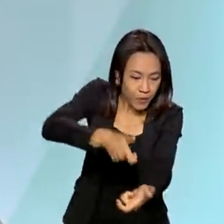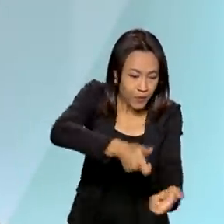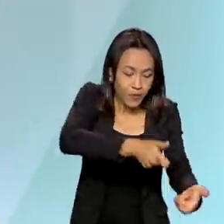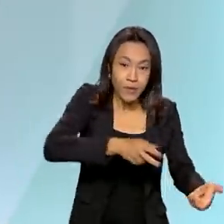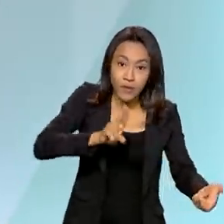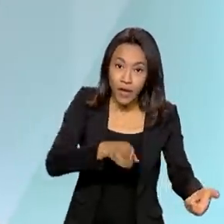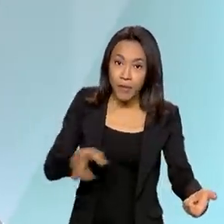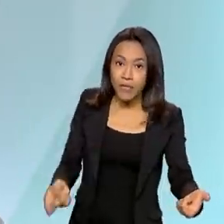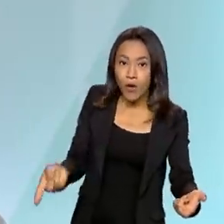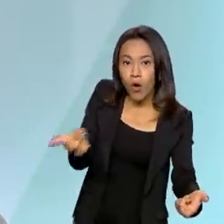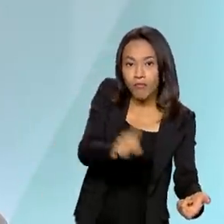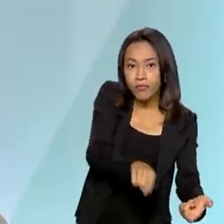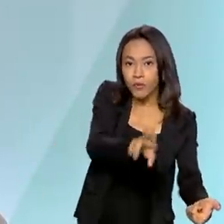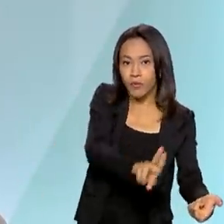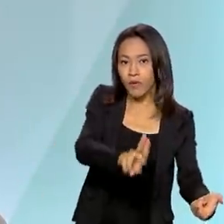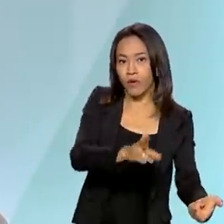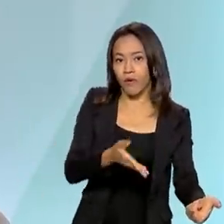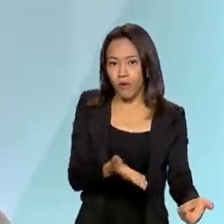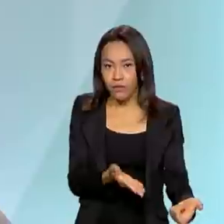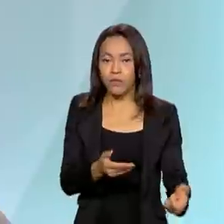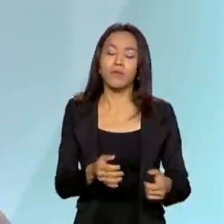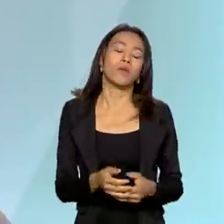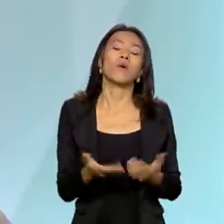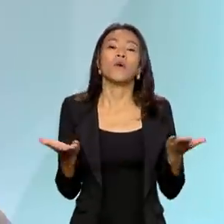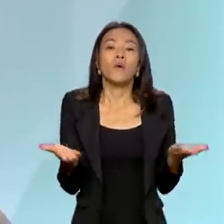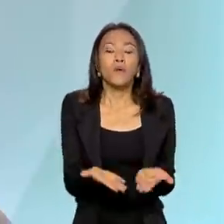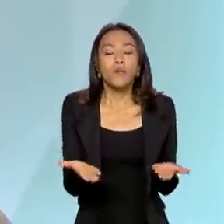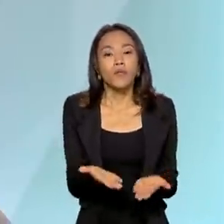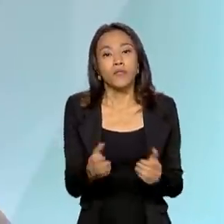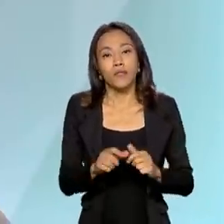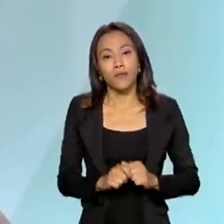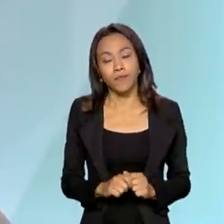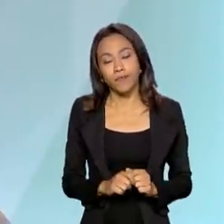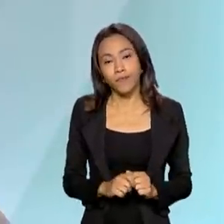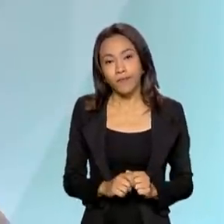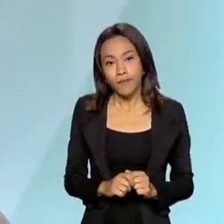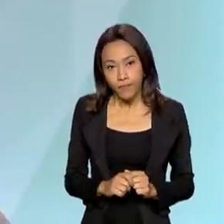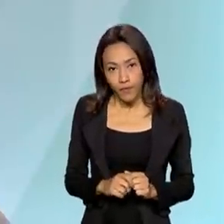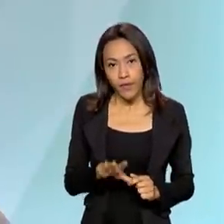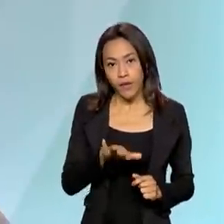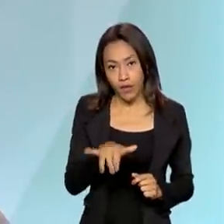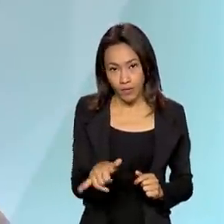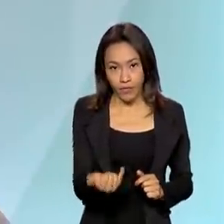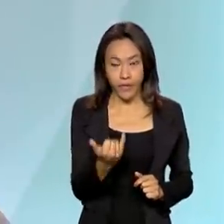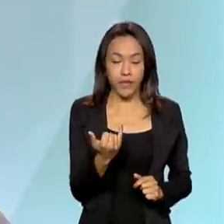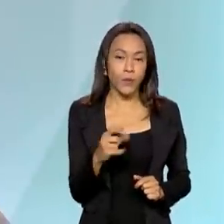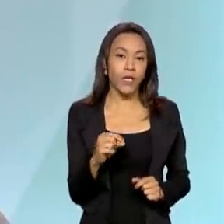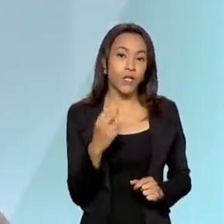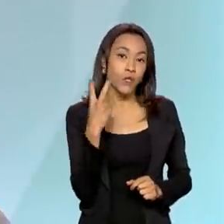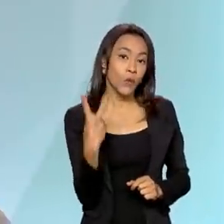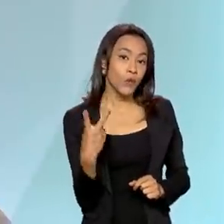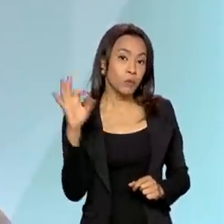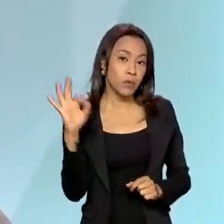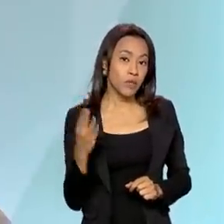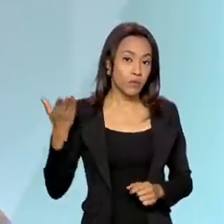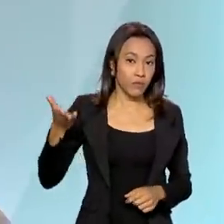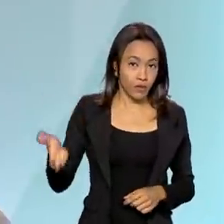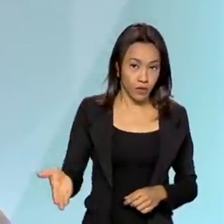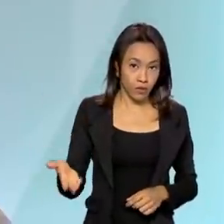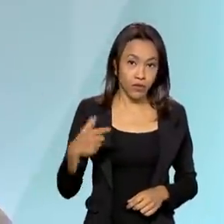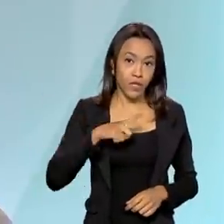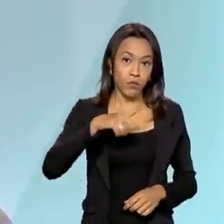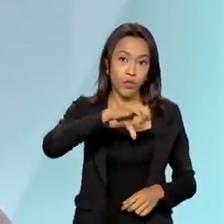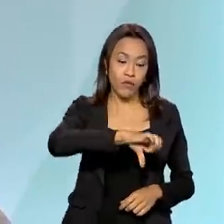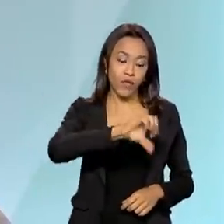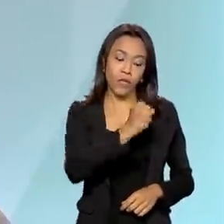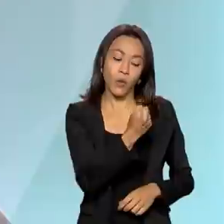expandir hoje algo, que hoje aproveita 2% desse resíduo, nós temos 98